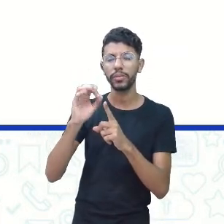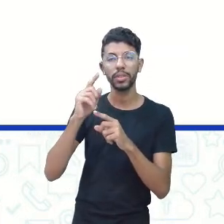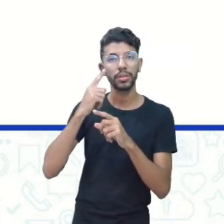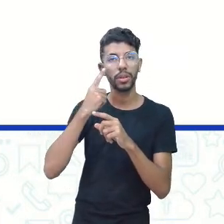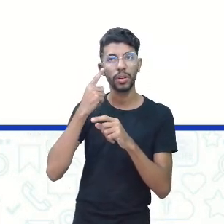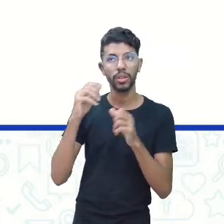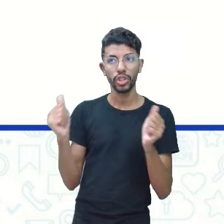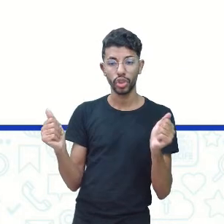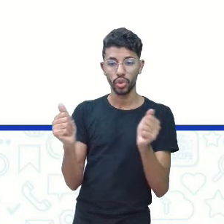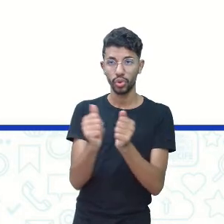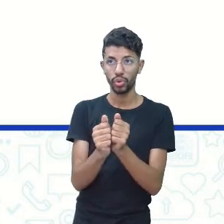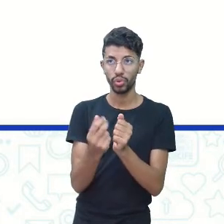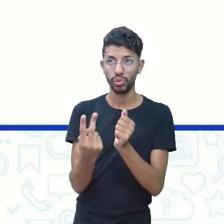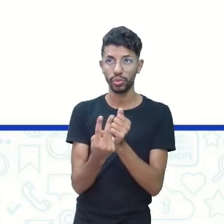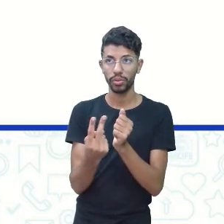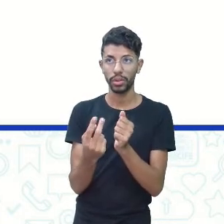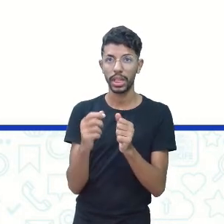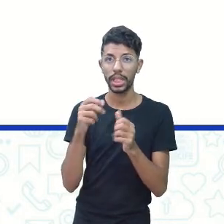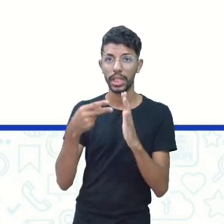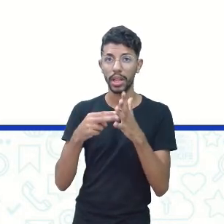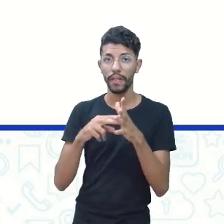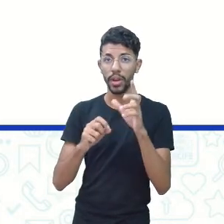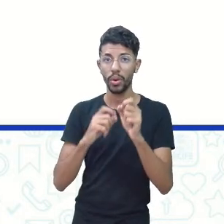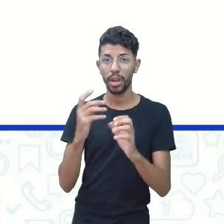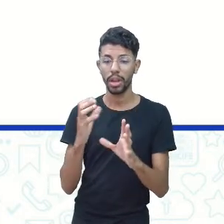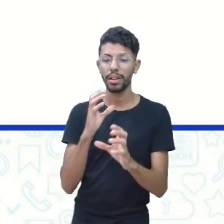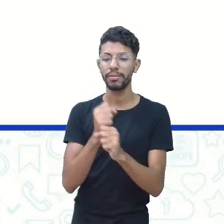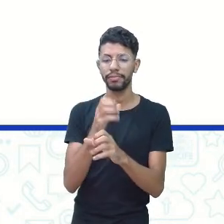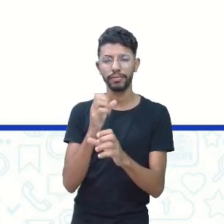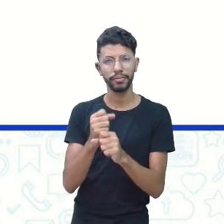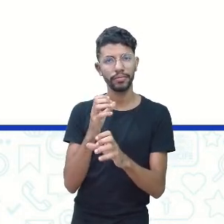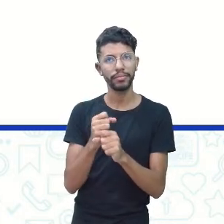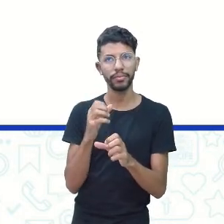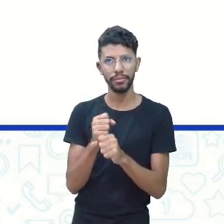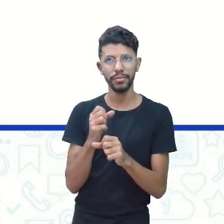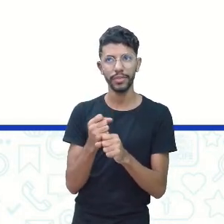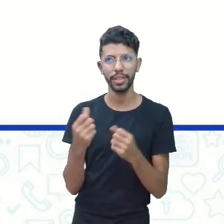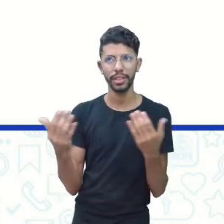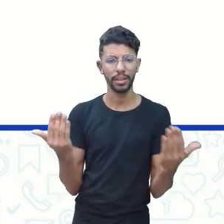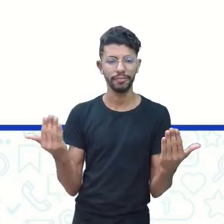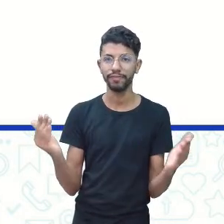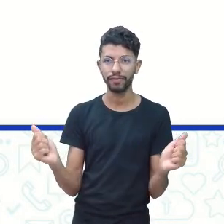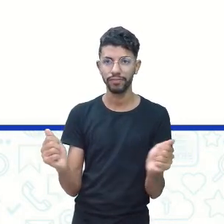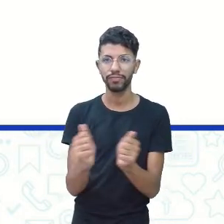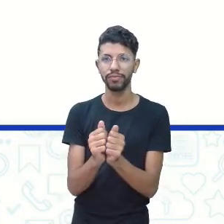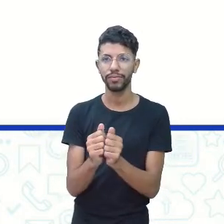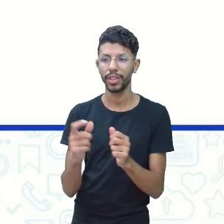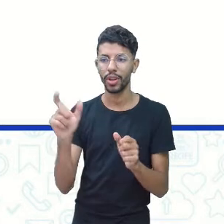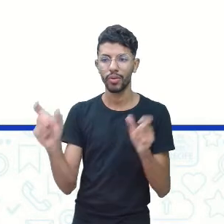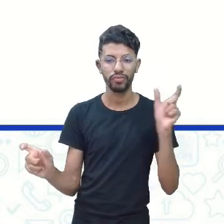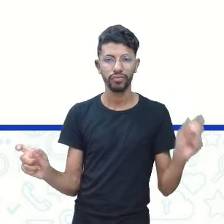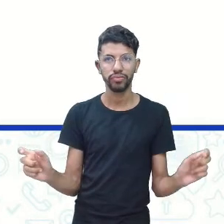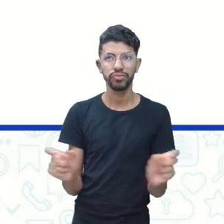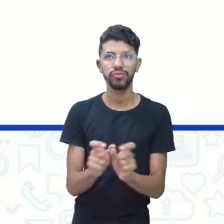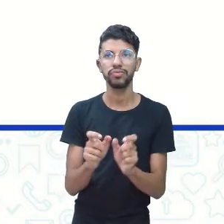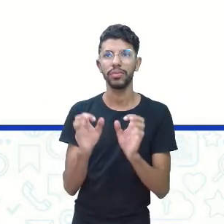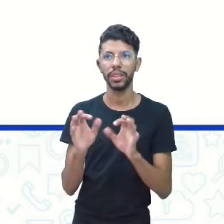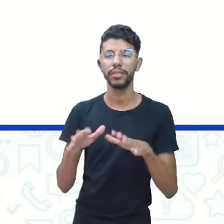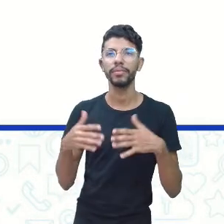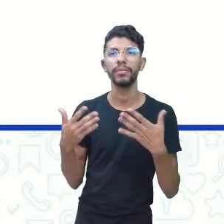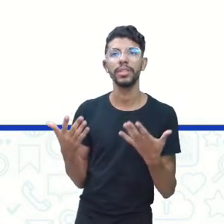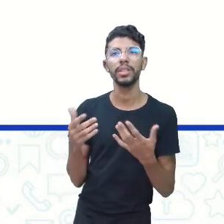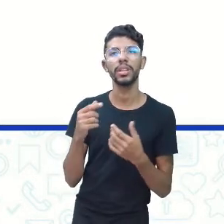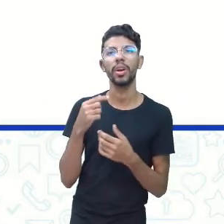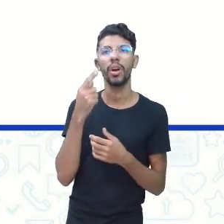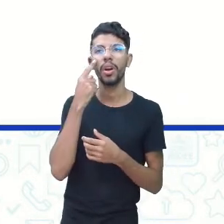juntos significa que a gente vai somar, que a gente vai juntar as duas partes, né? E aí, a gente